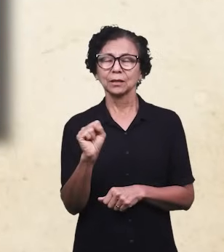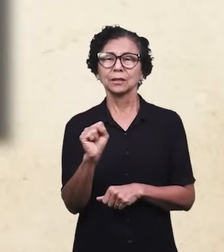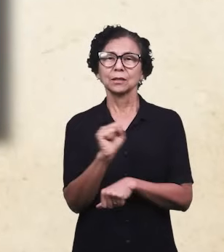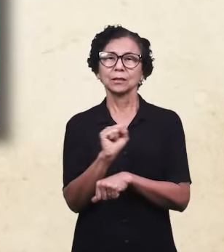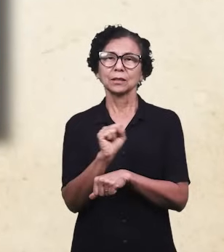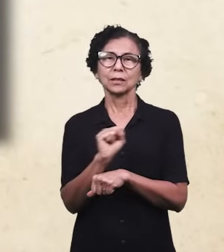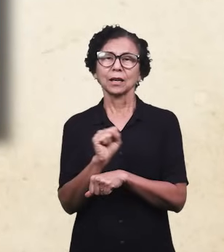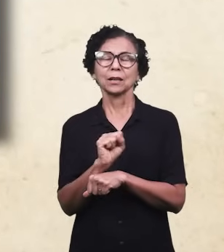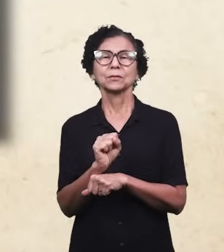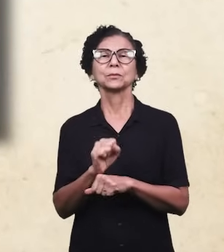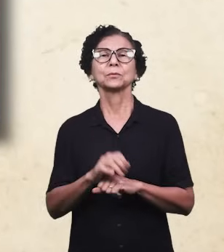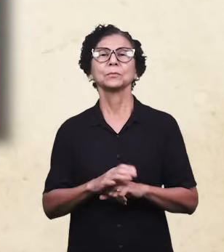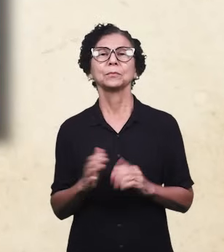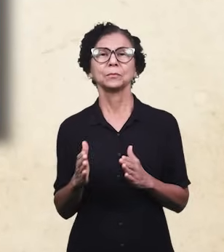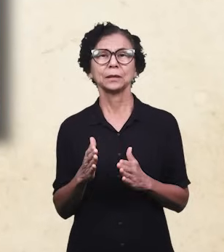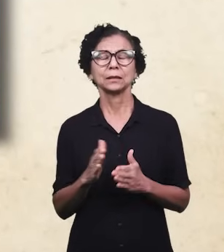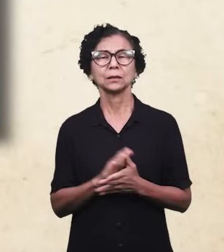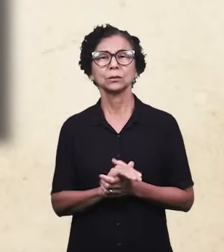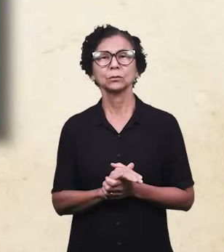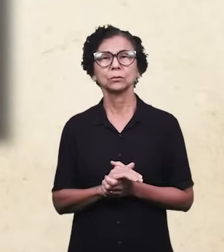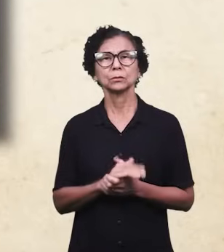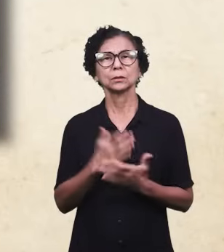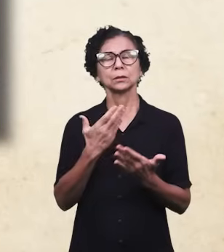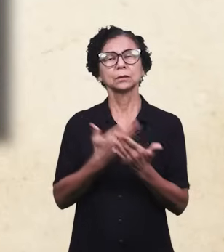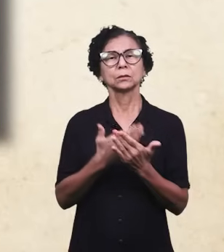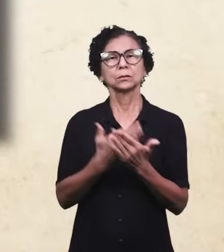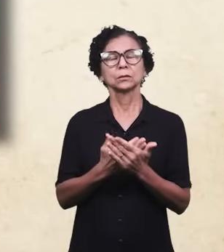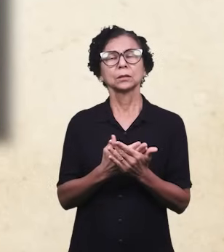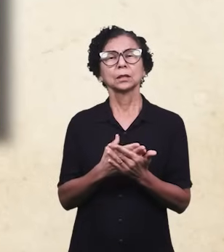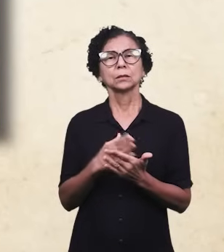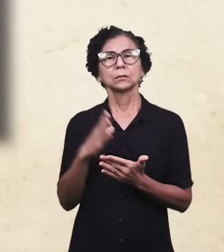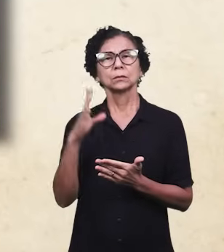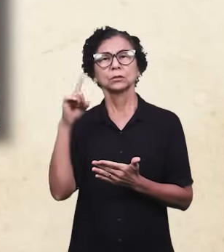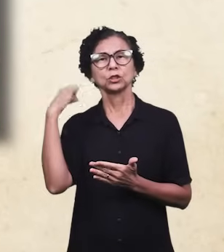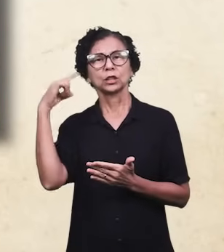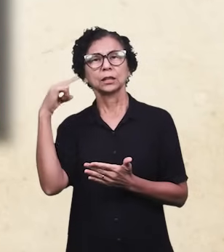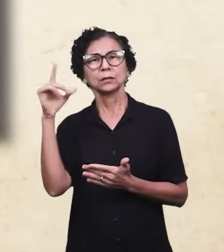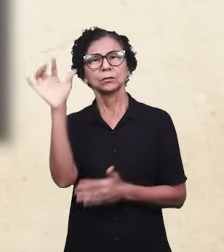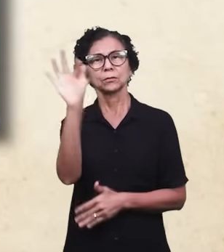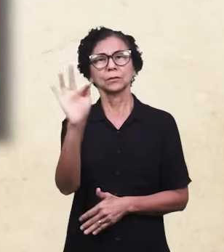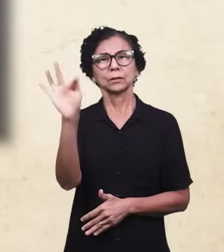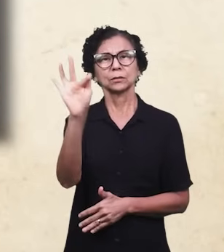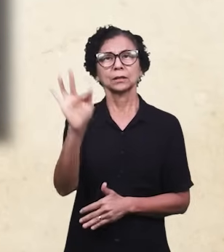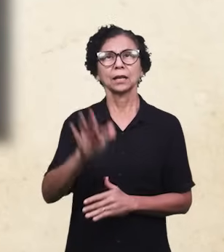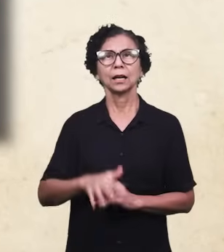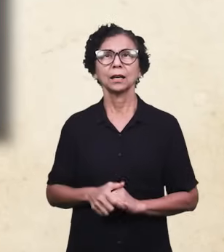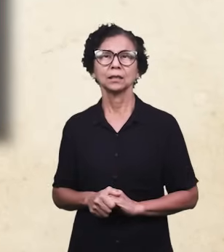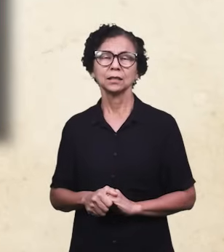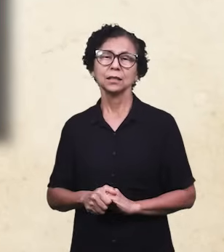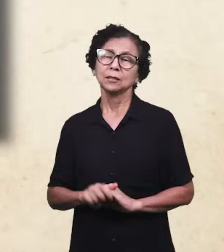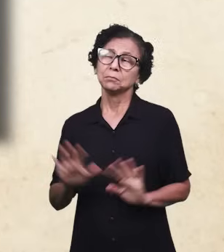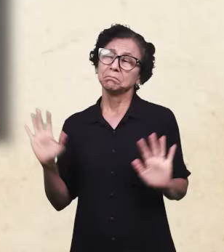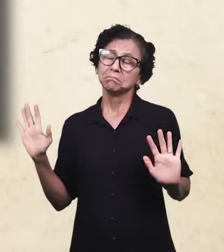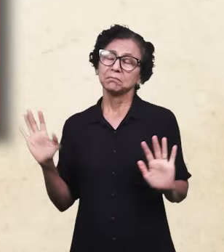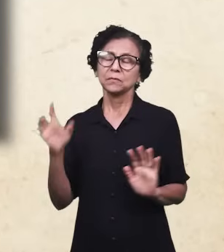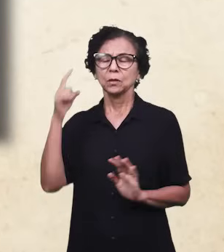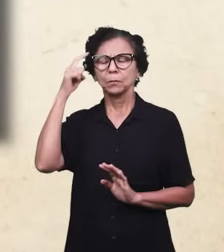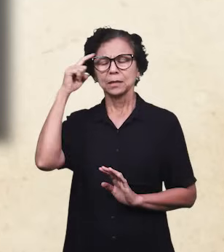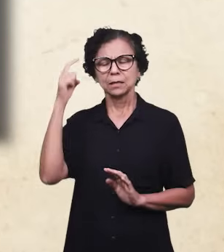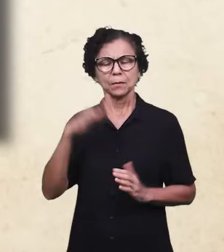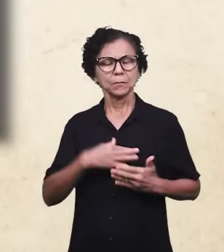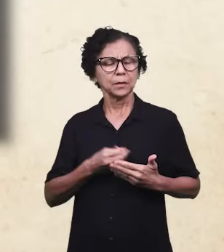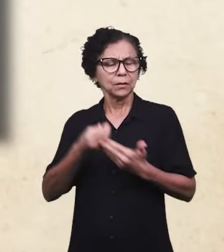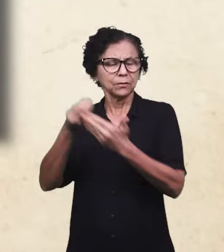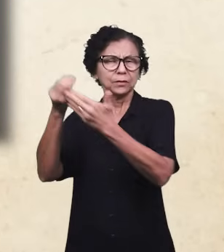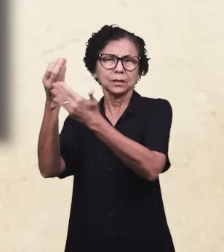da faculdade e na minha cabeça eu já sabia que a minha vida estava nas mãos do Senhor. A minha